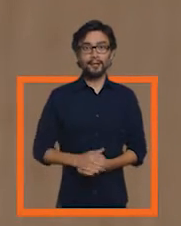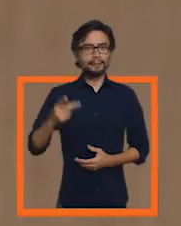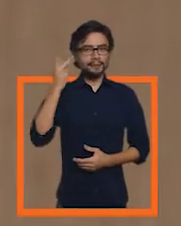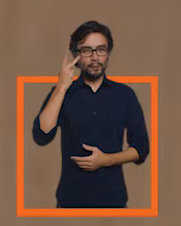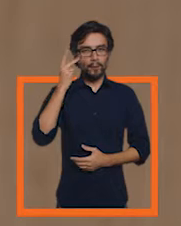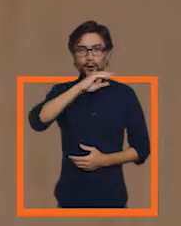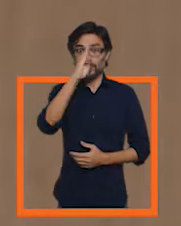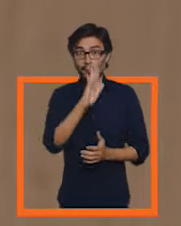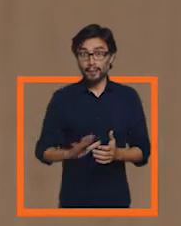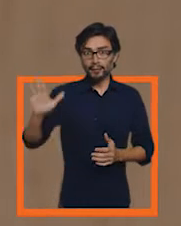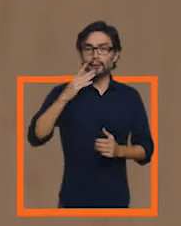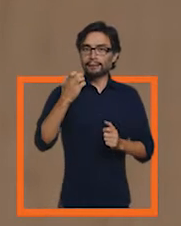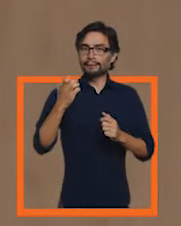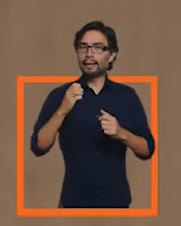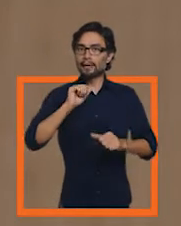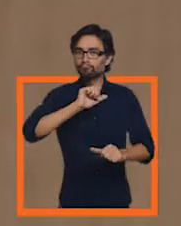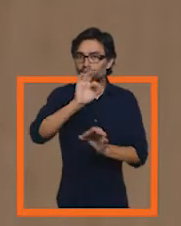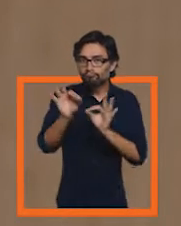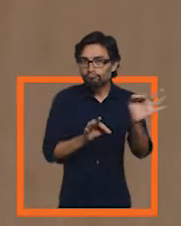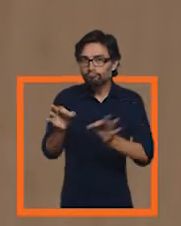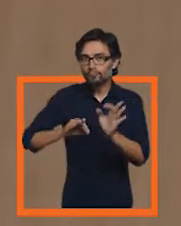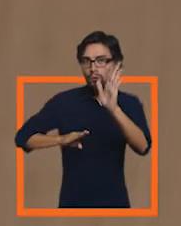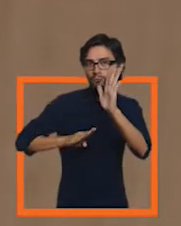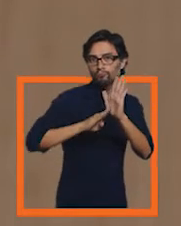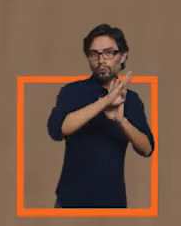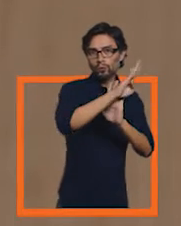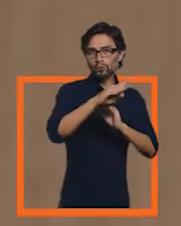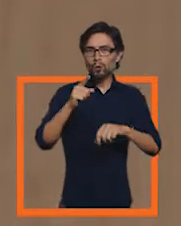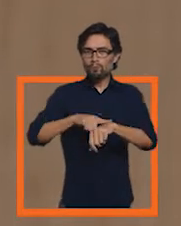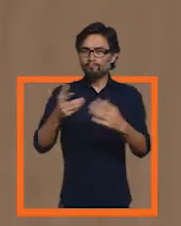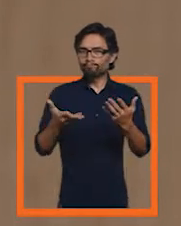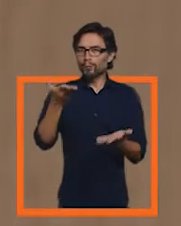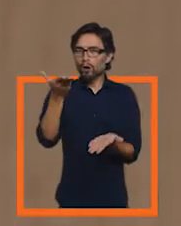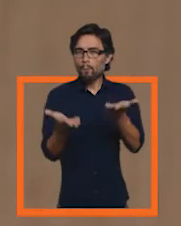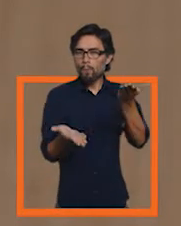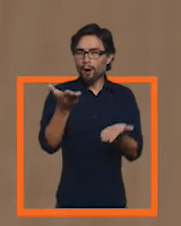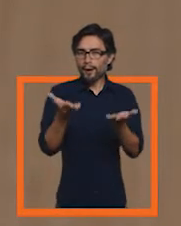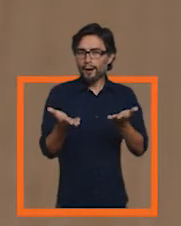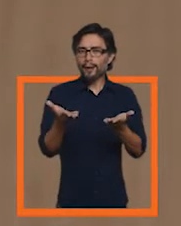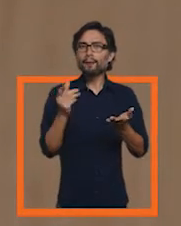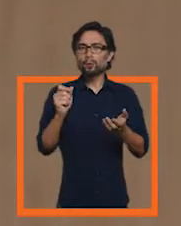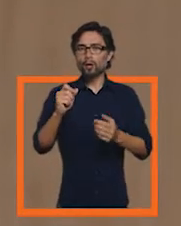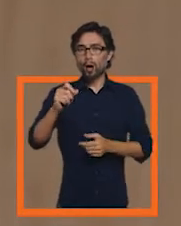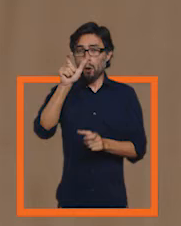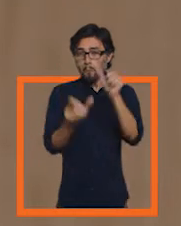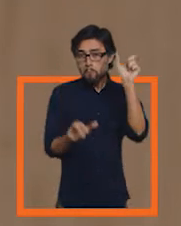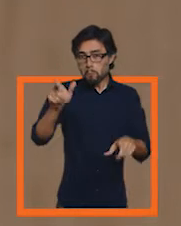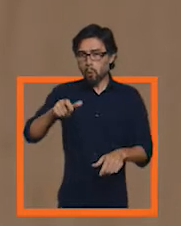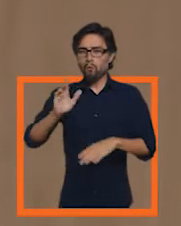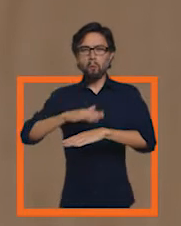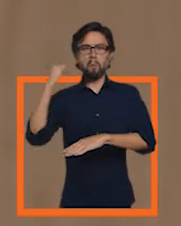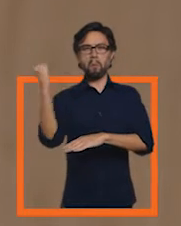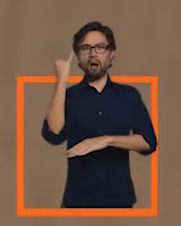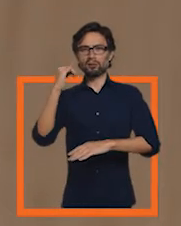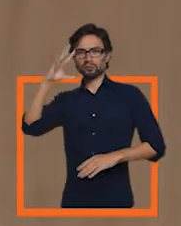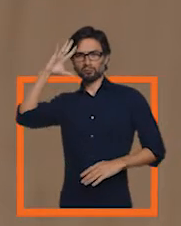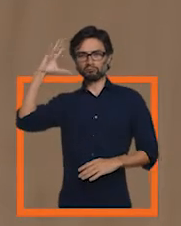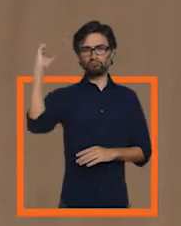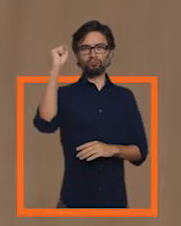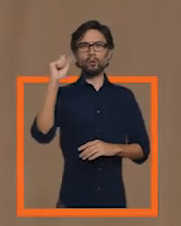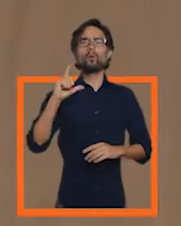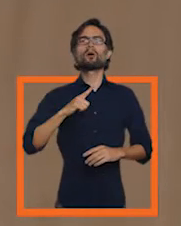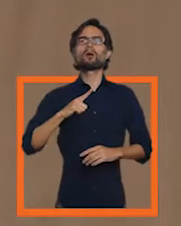querem ordem e progresso. O momento exige equilíbrio. O povo soberano é que deve decidir. O caminho é a